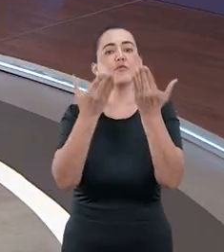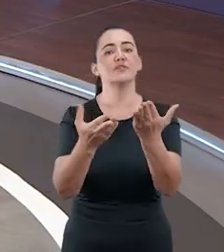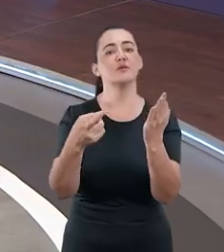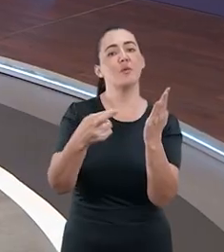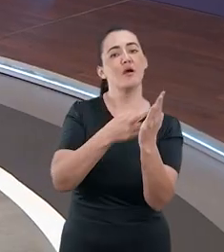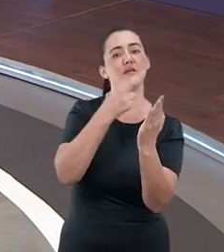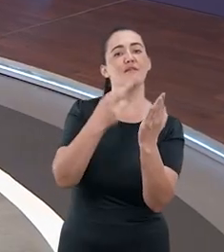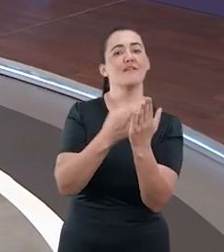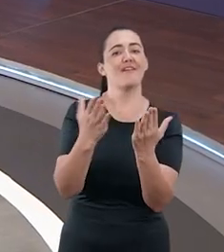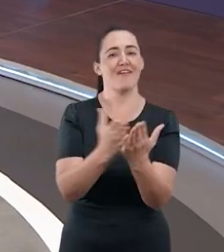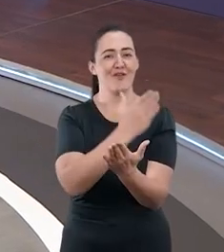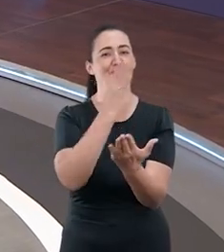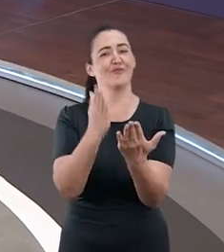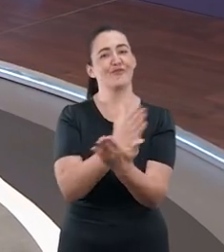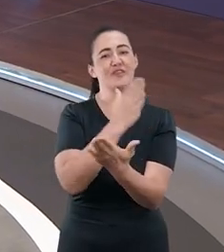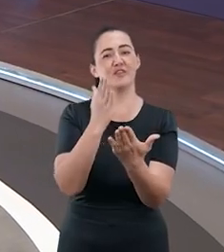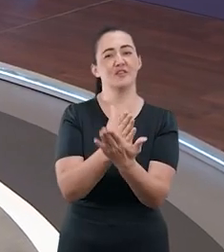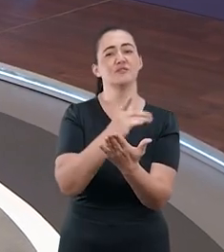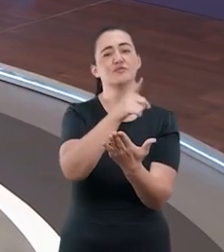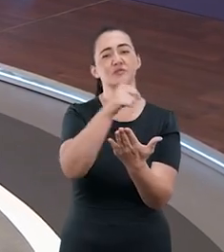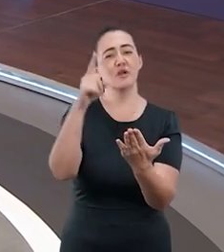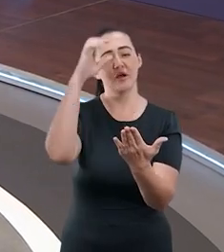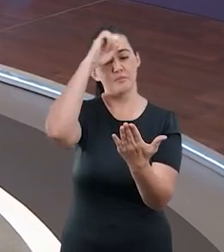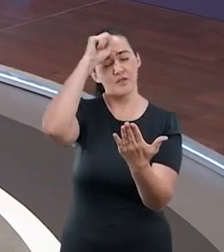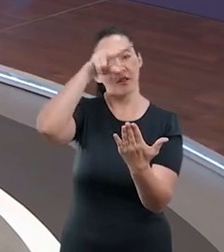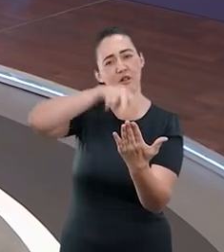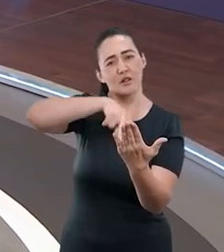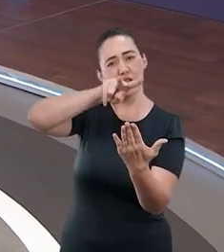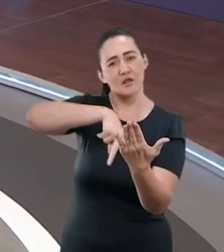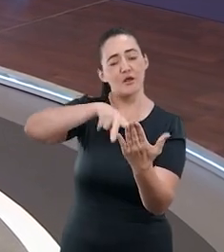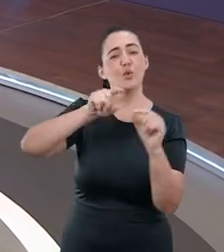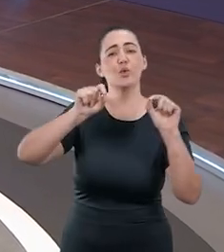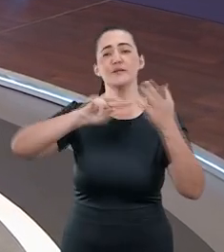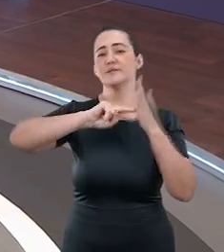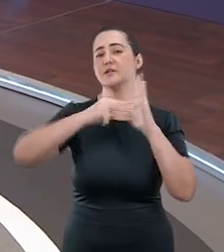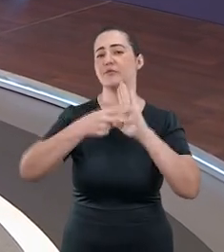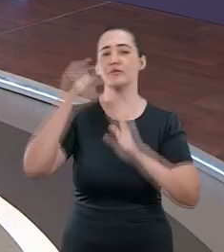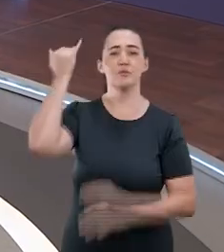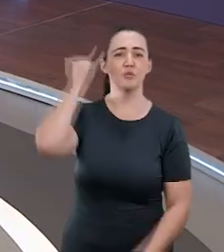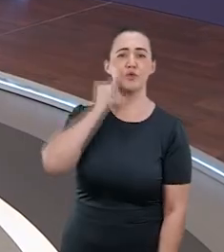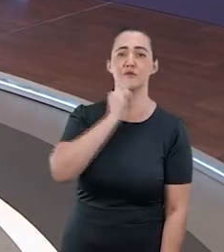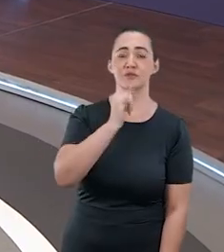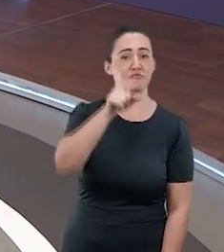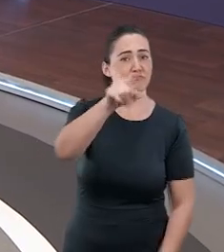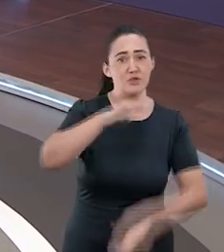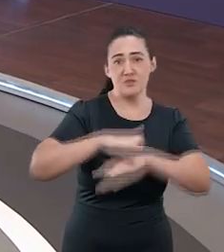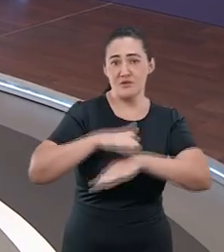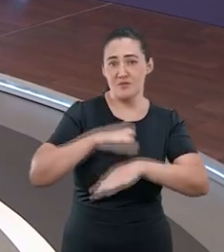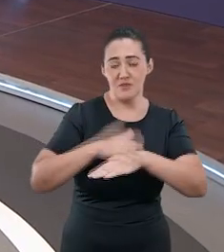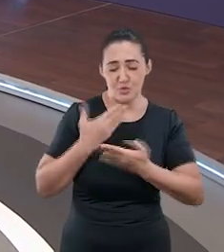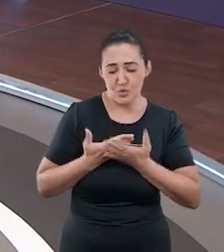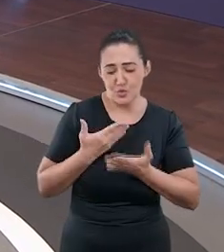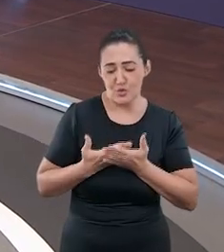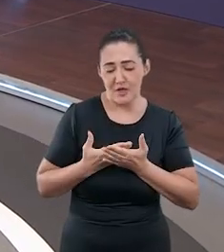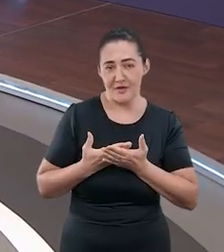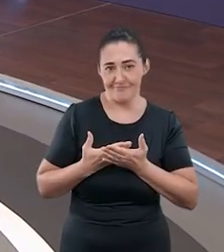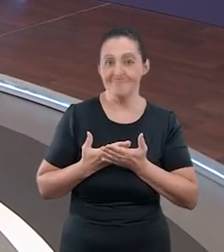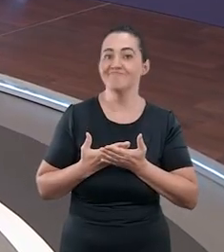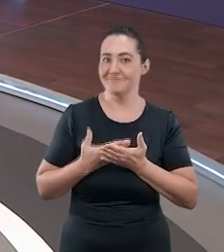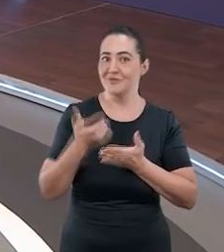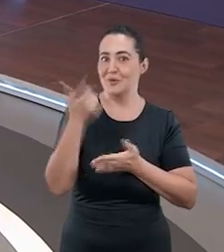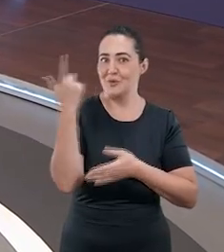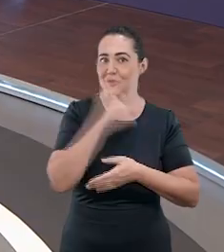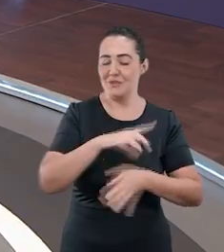revista Esperança, de entender mais sobre profecias, continuar por você mesmo se aprofundando nos textos bíblicos para